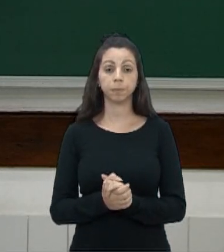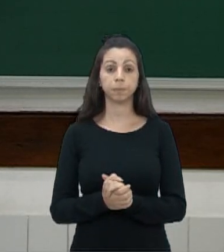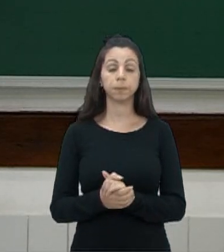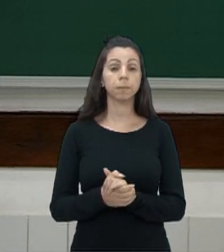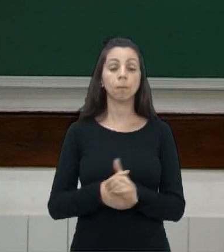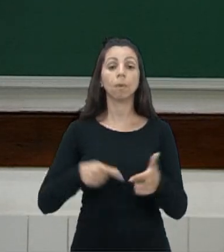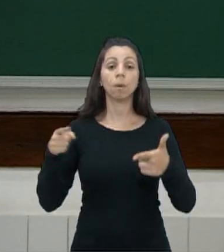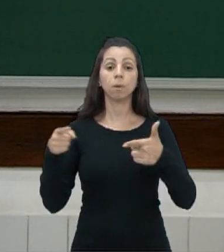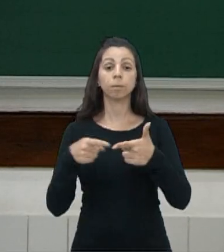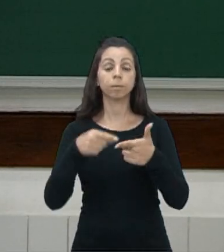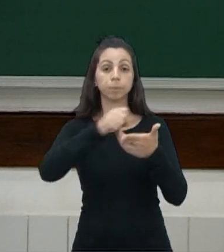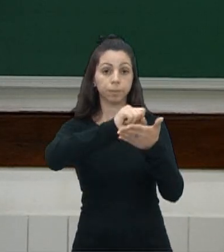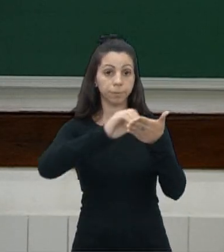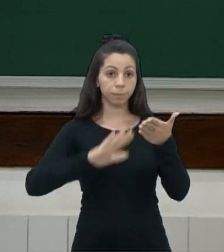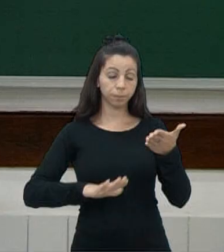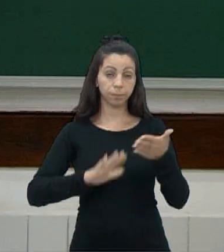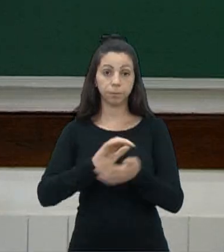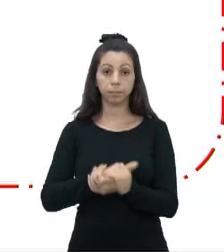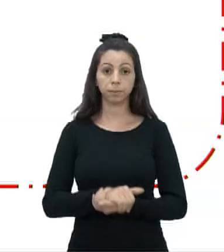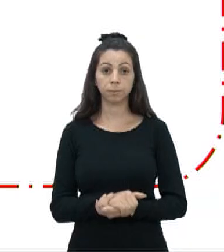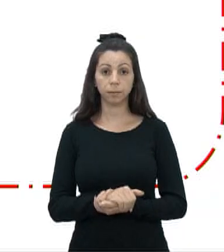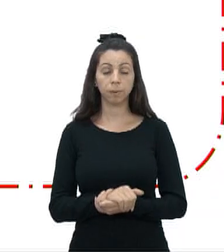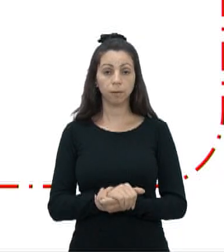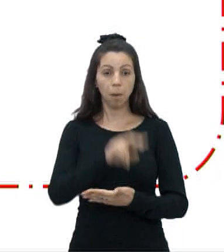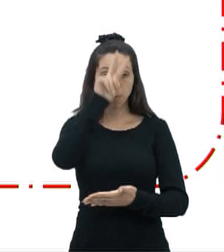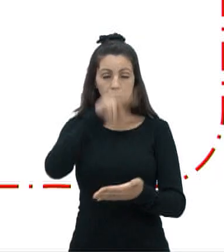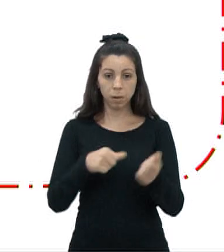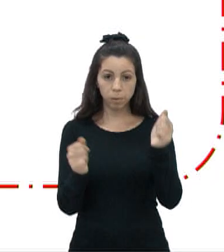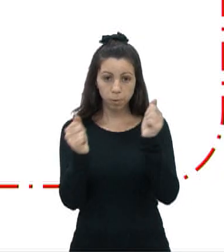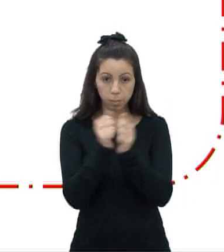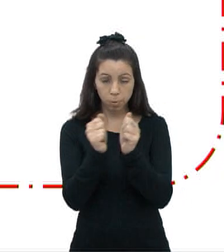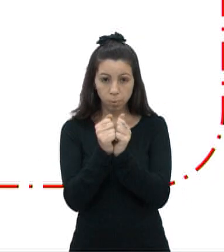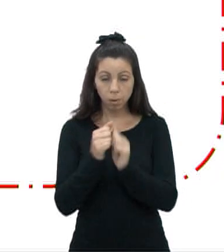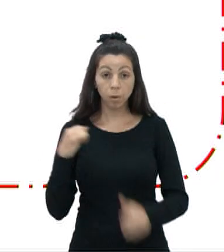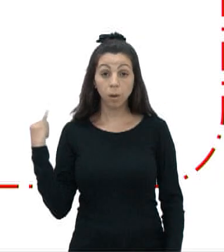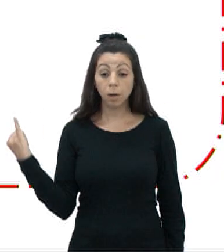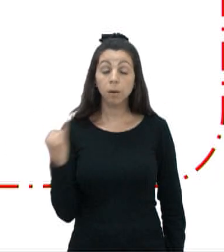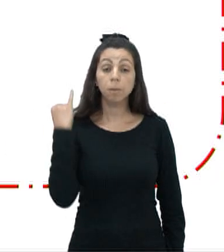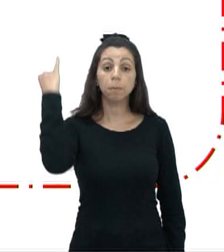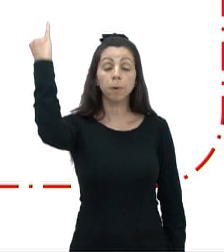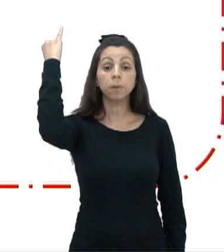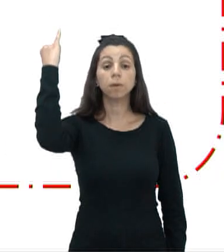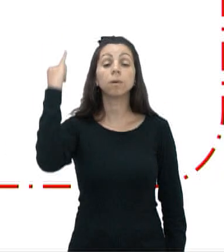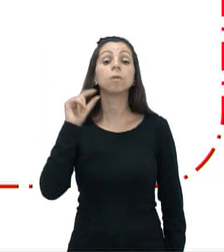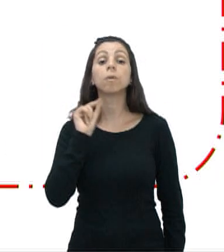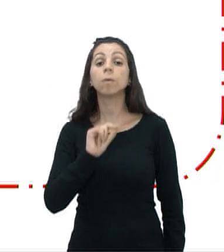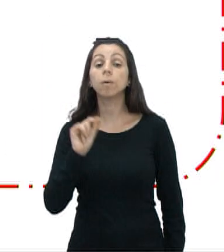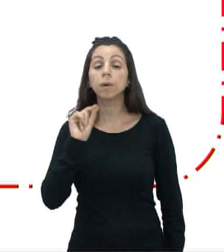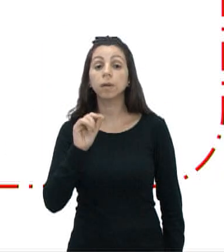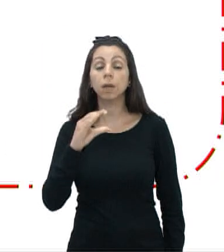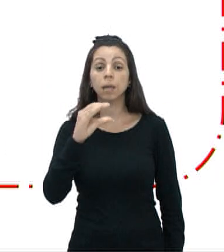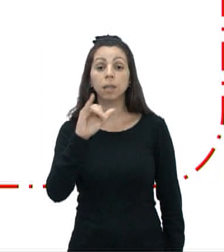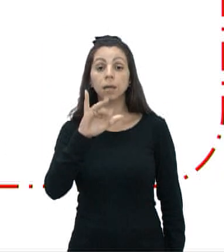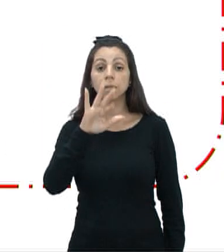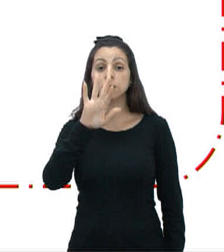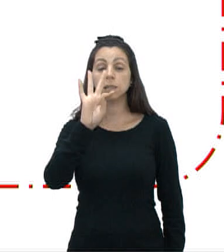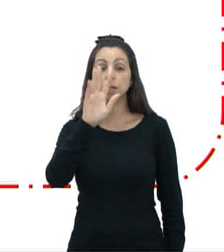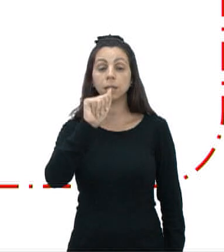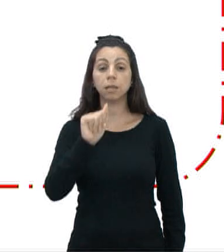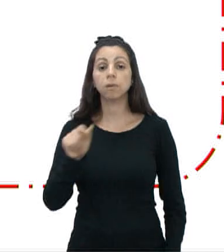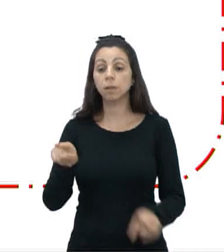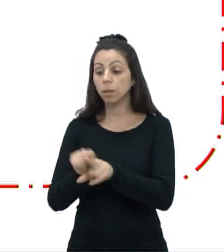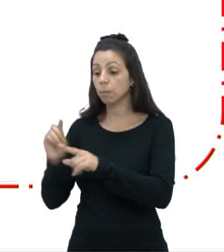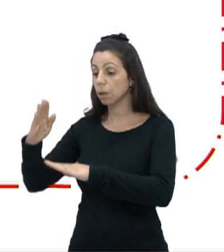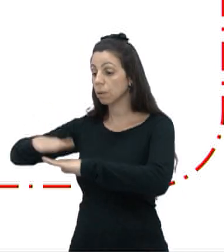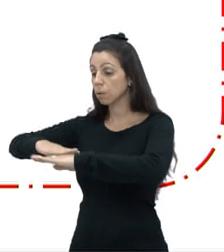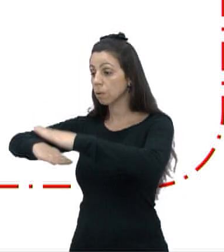segunda atividade. Vamos acompanhar ali juntos. Destaque a importância dos escudos cristalinos e das bacias sedimentares para a